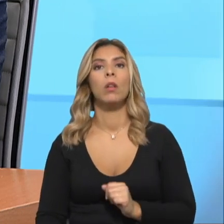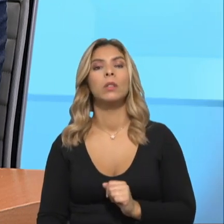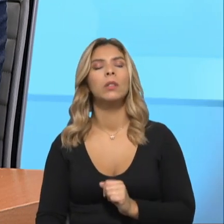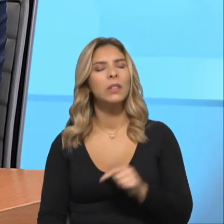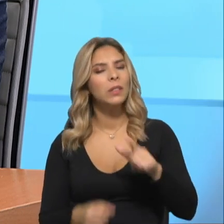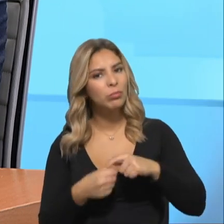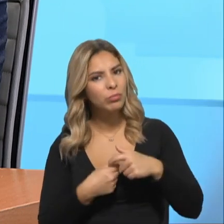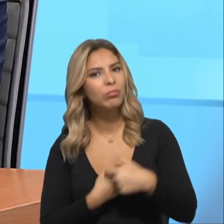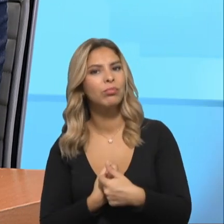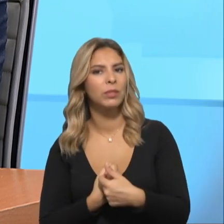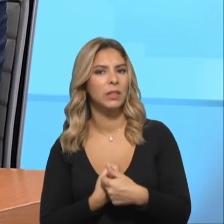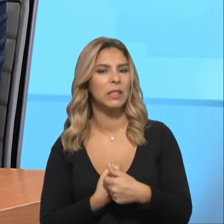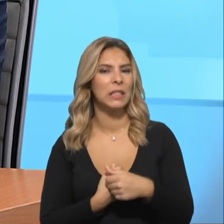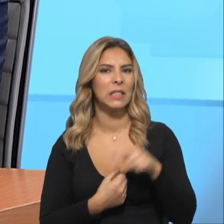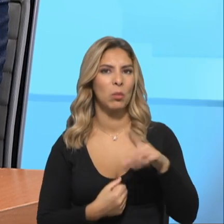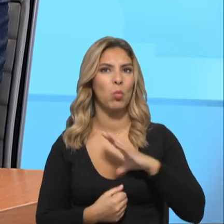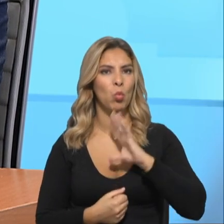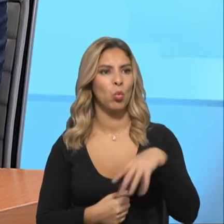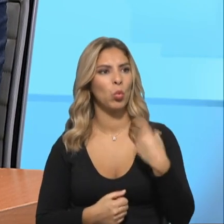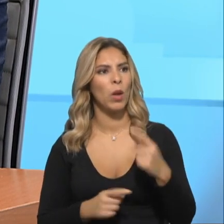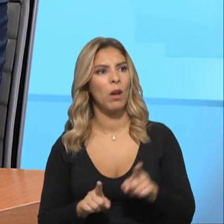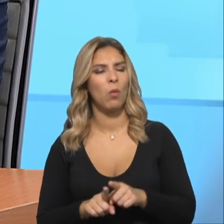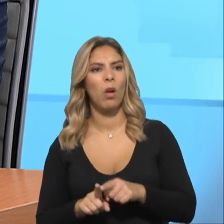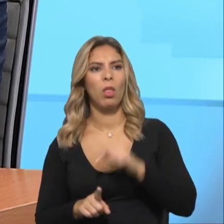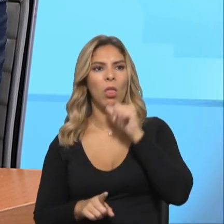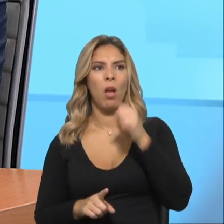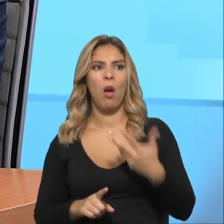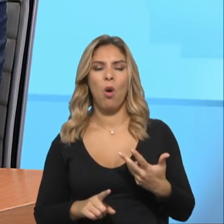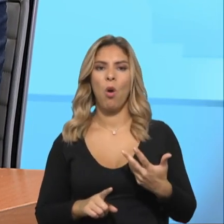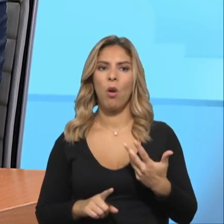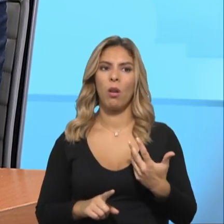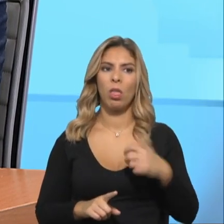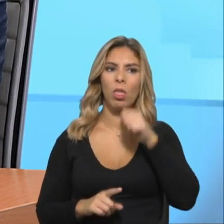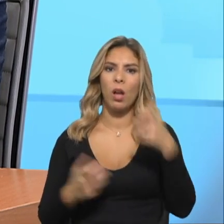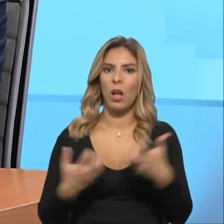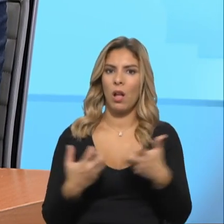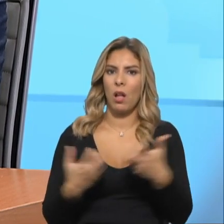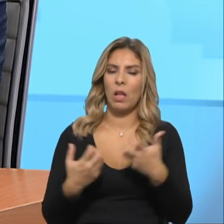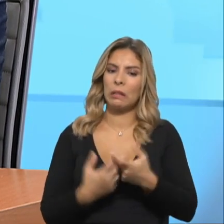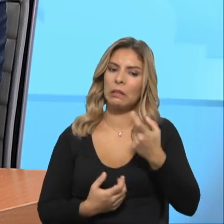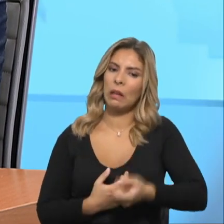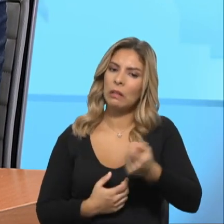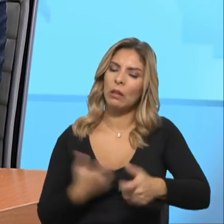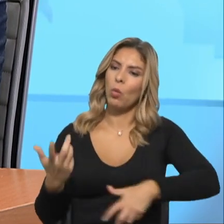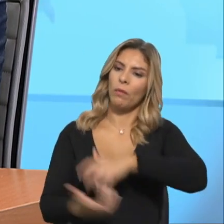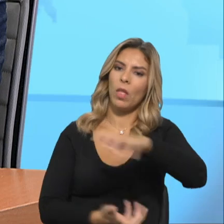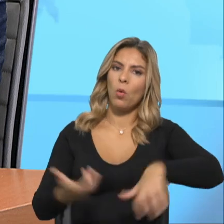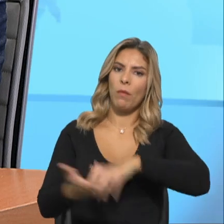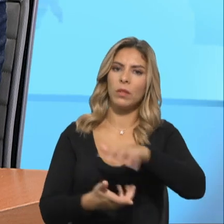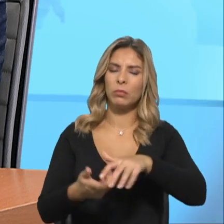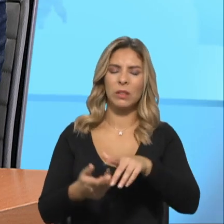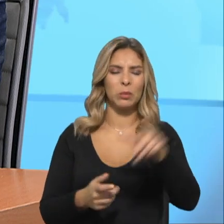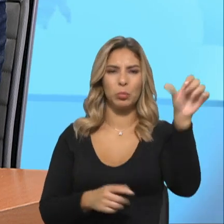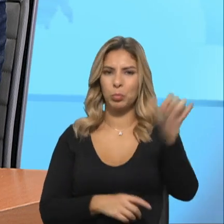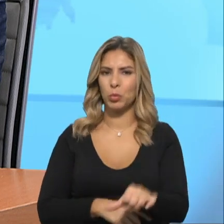este mundo de conflito em que nós vivemos, de facto, é o pior dos contextos para a ONU poder